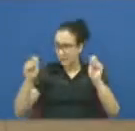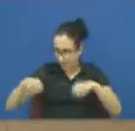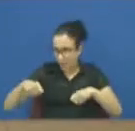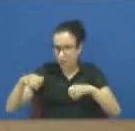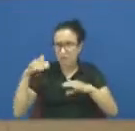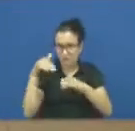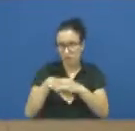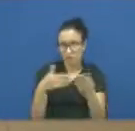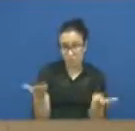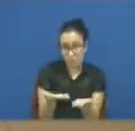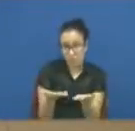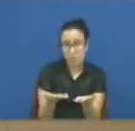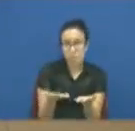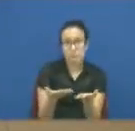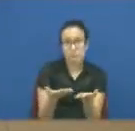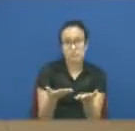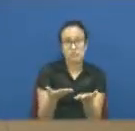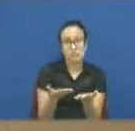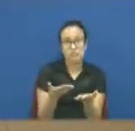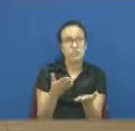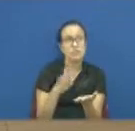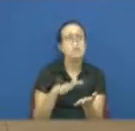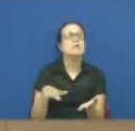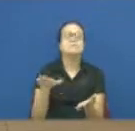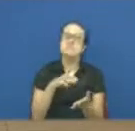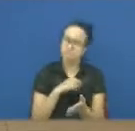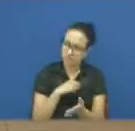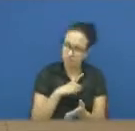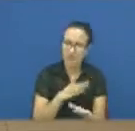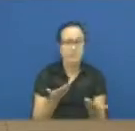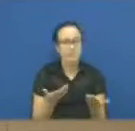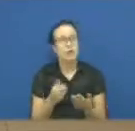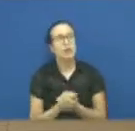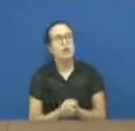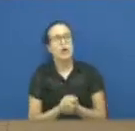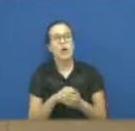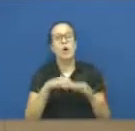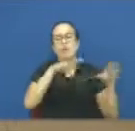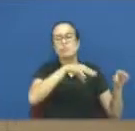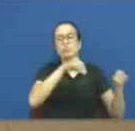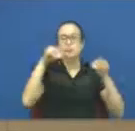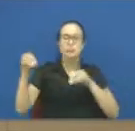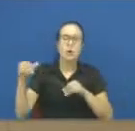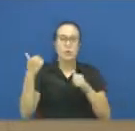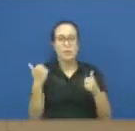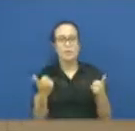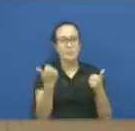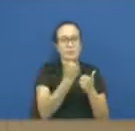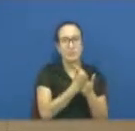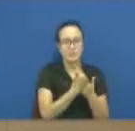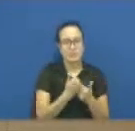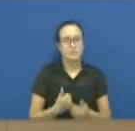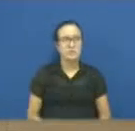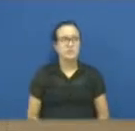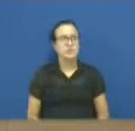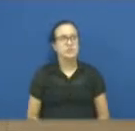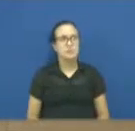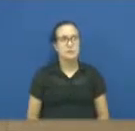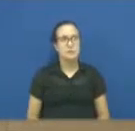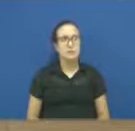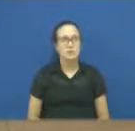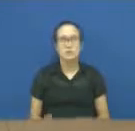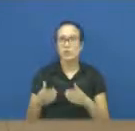de texto nesta noite? Havendo, a presidência vai substituir a mesa diretora. A presidência convida o vereador